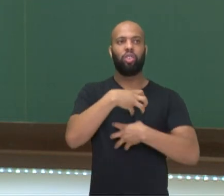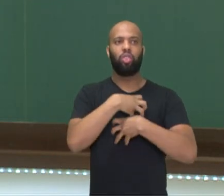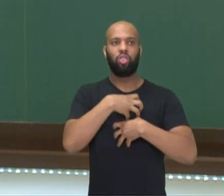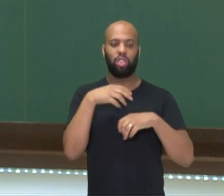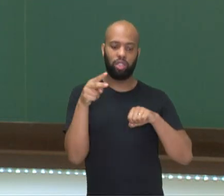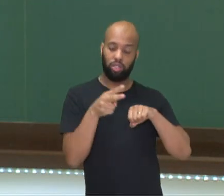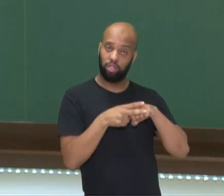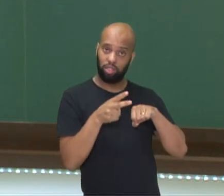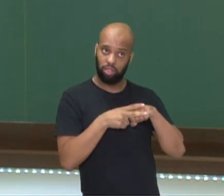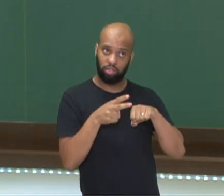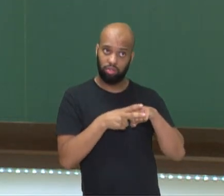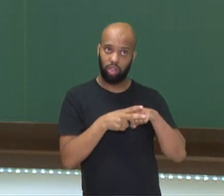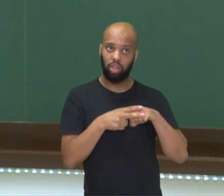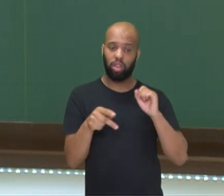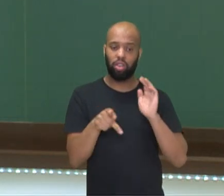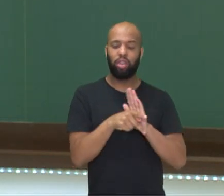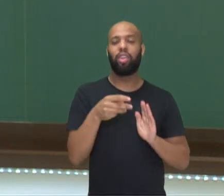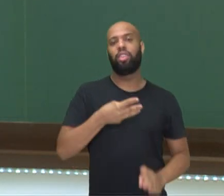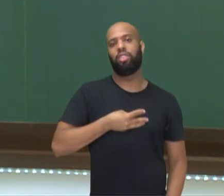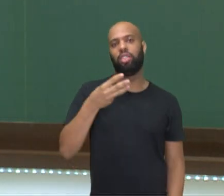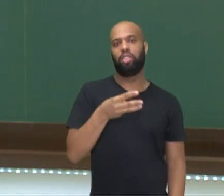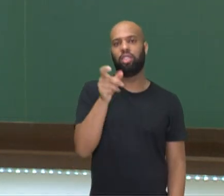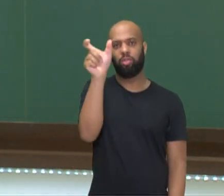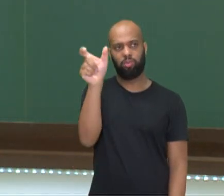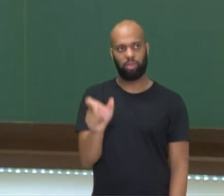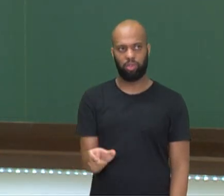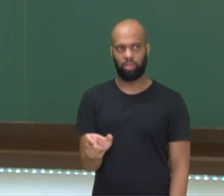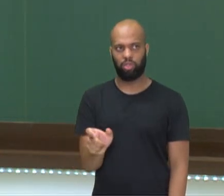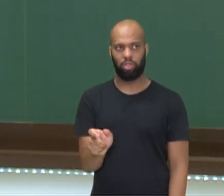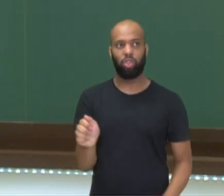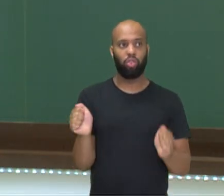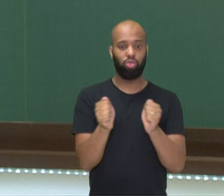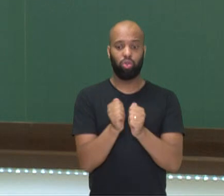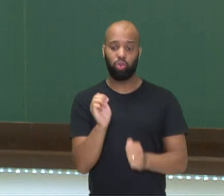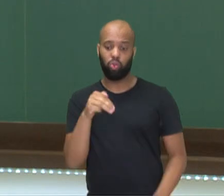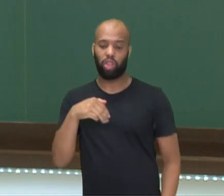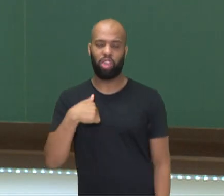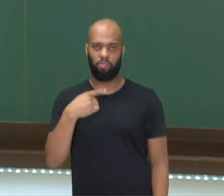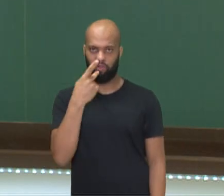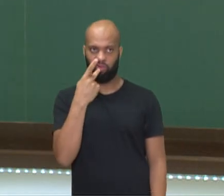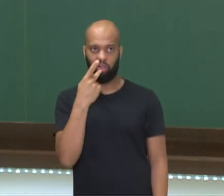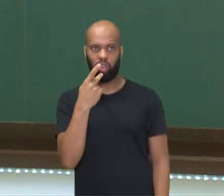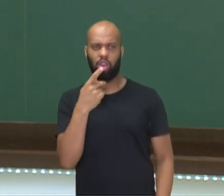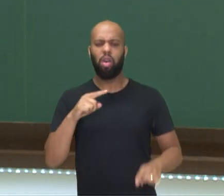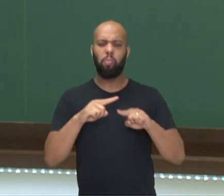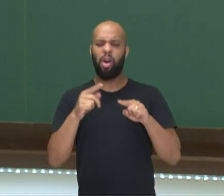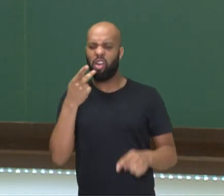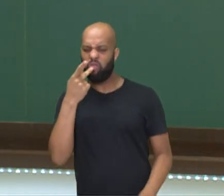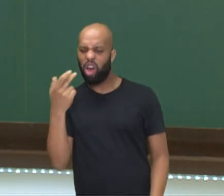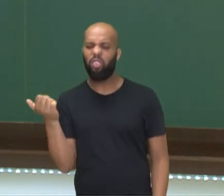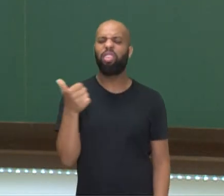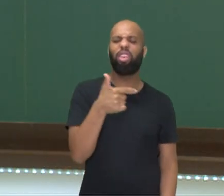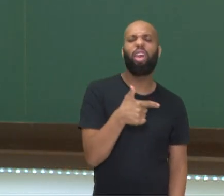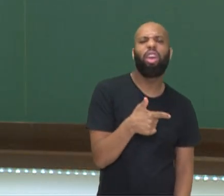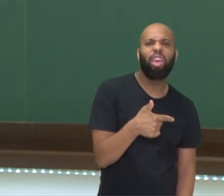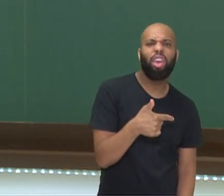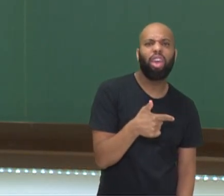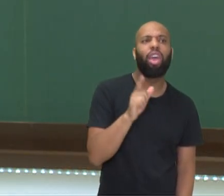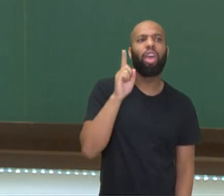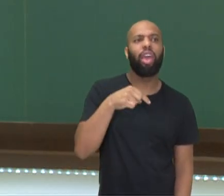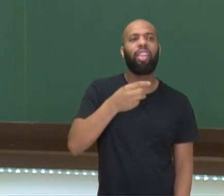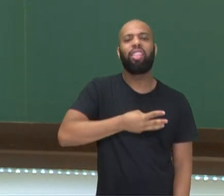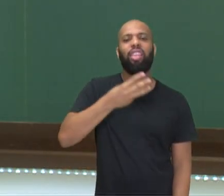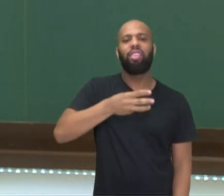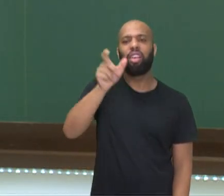verbal conjugada da terceira pessoa, tá? Do com quem eu falo. E aí, de quem eu falo? Terceira pessoa do